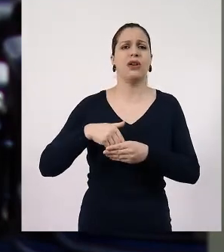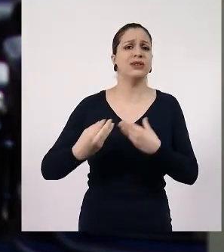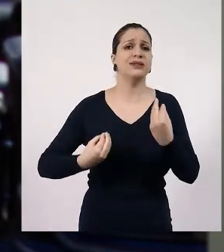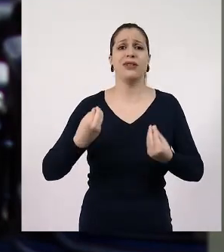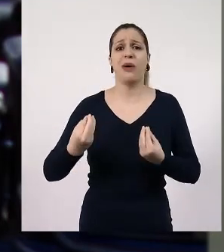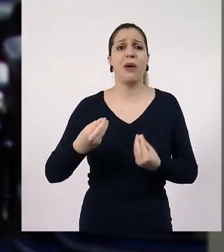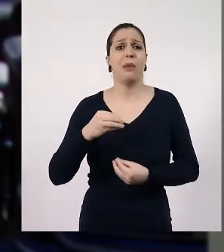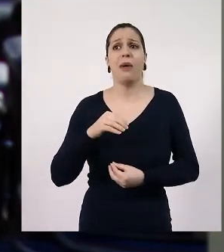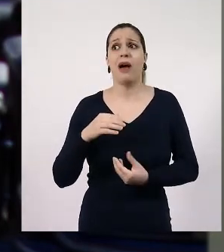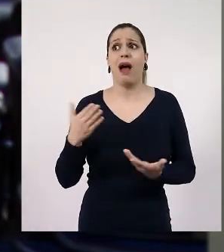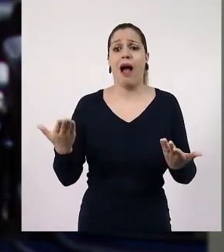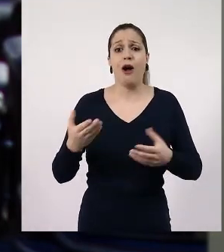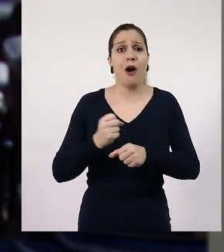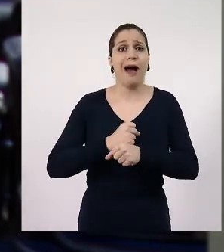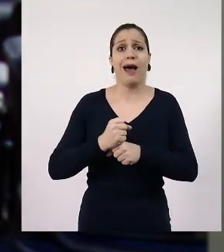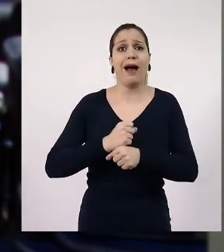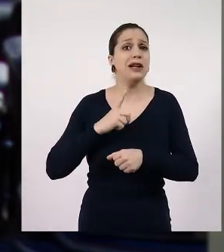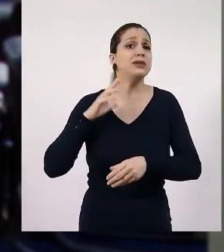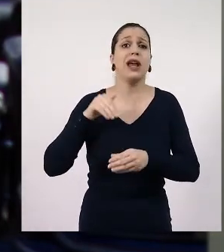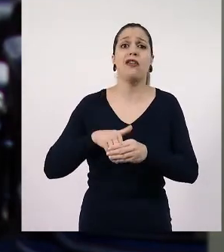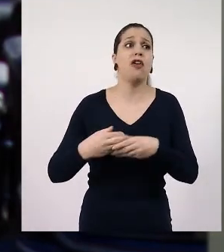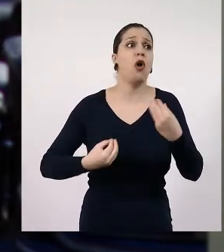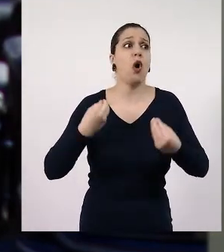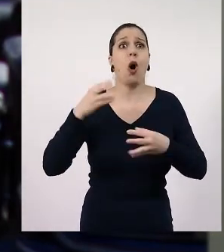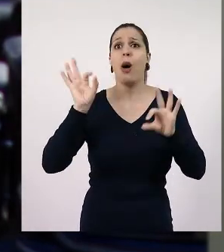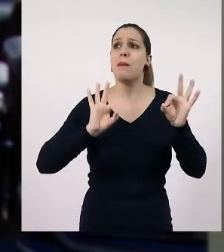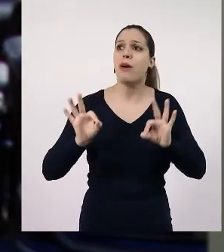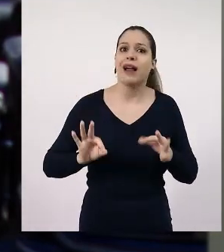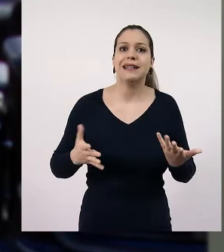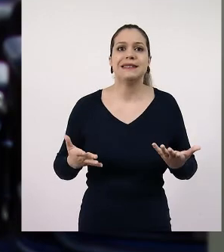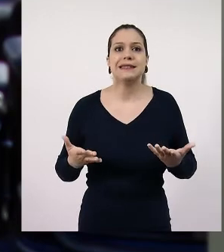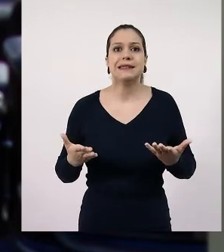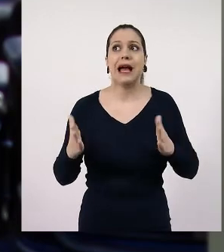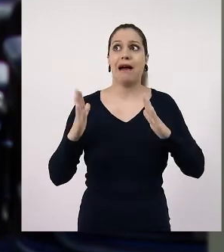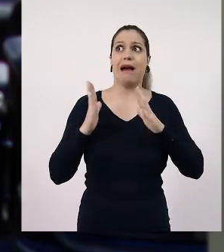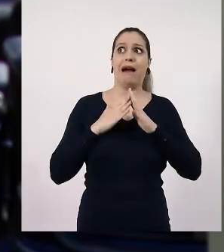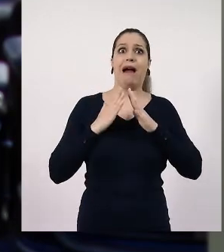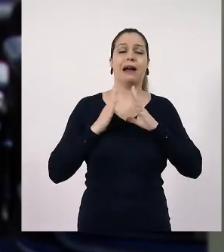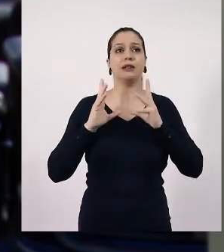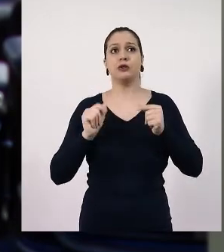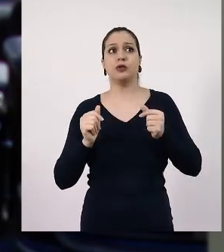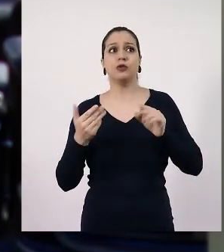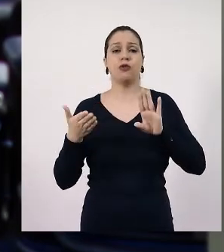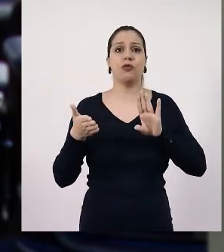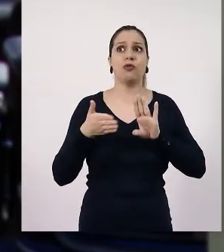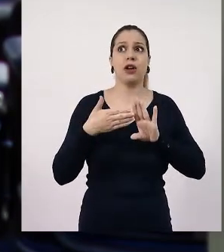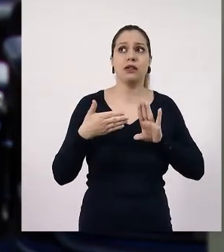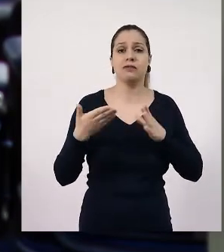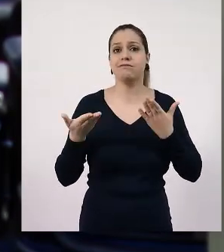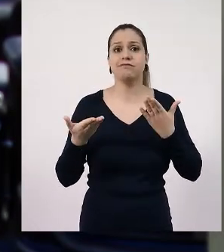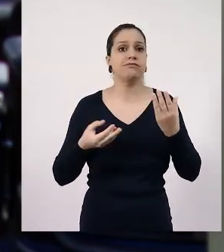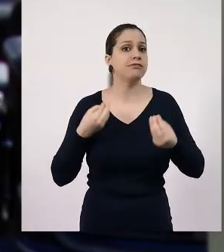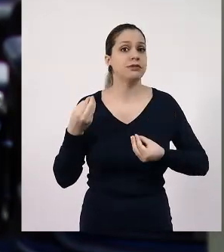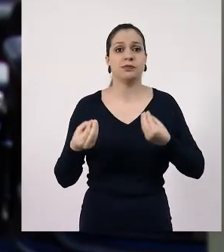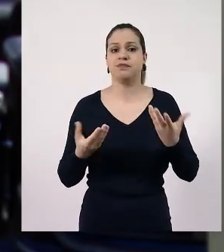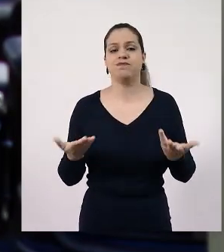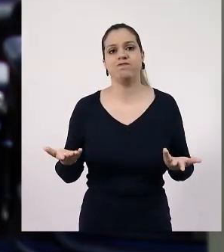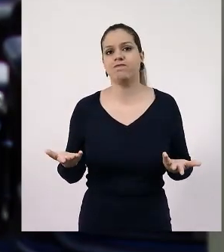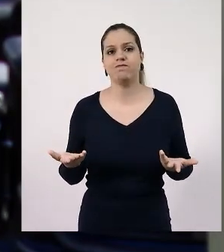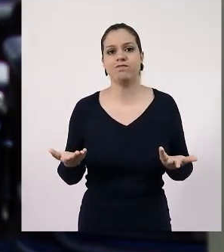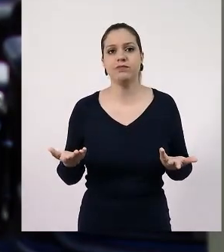mesmo as eleições, né, deste ano. Como é que o senhor está vendo, deputado? Quais são as expectativas? Qual é